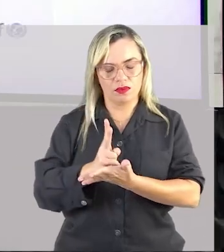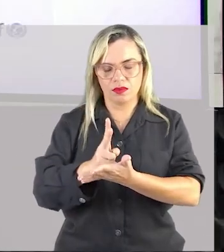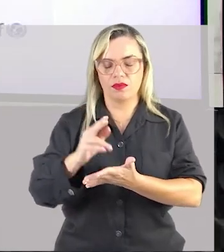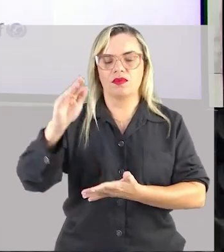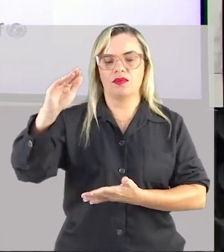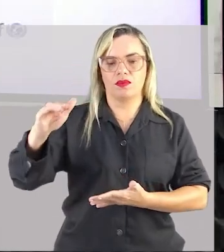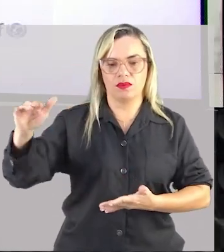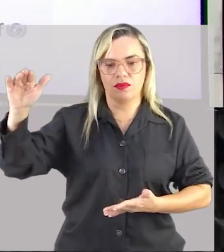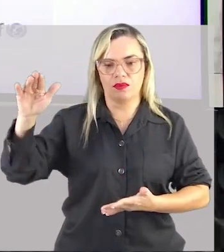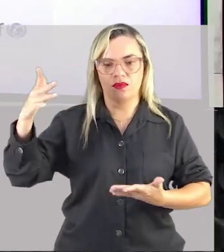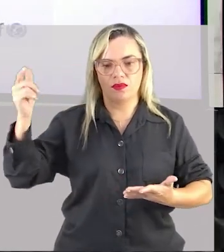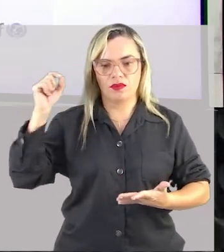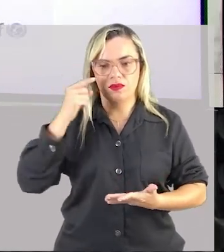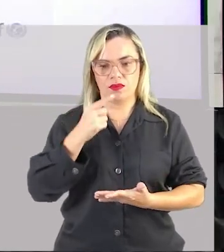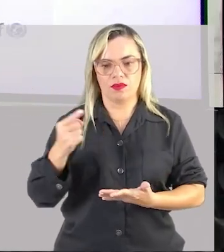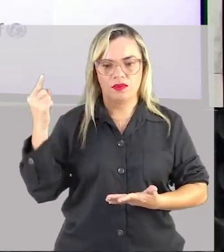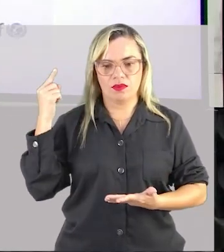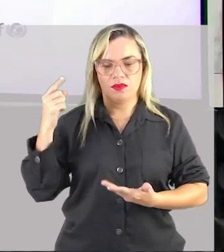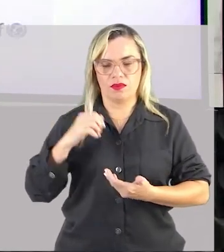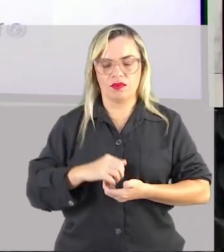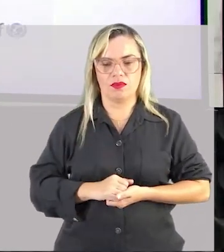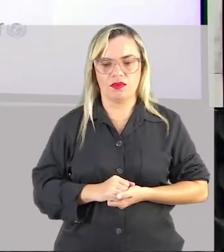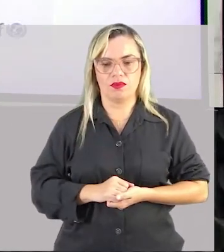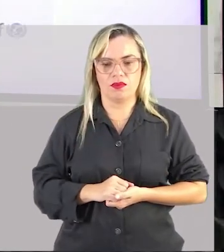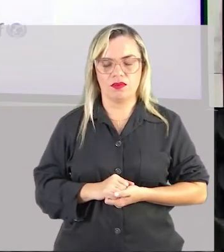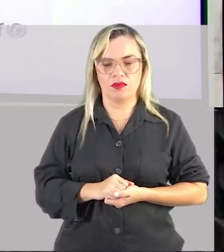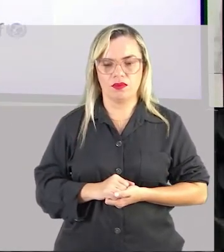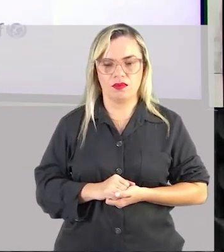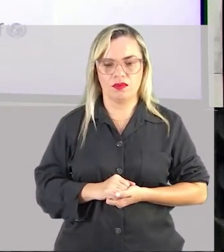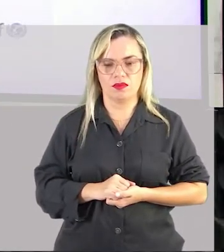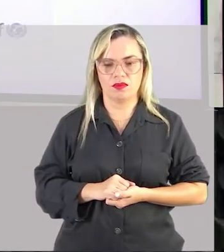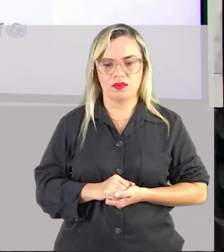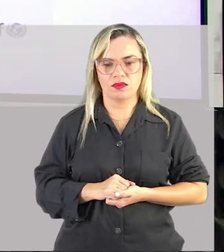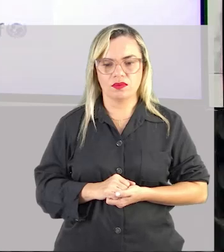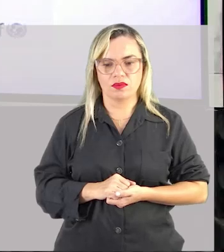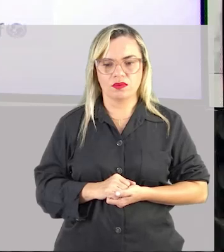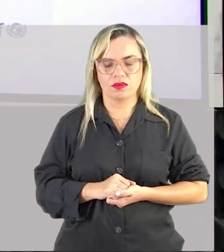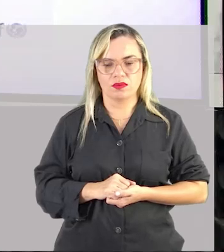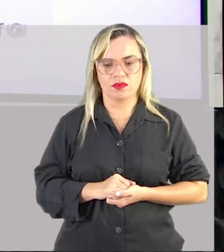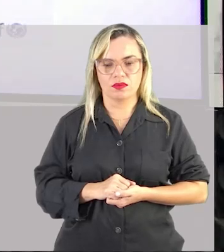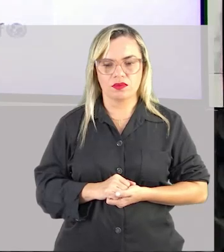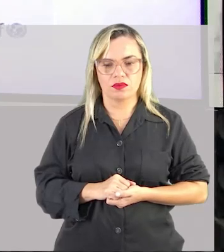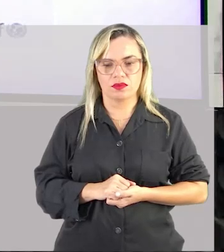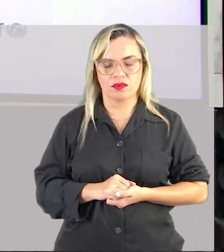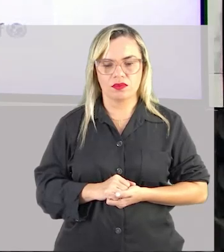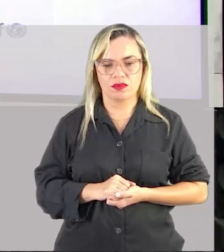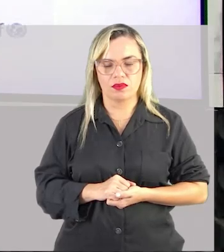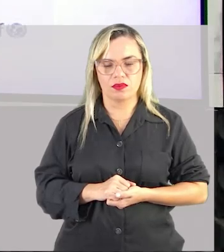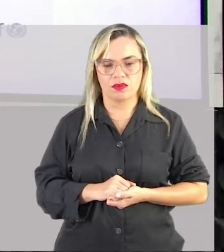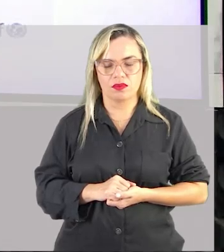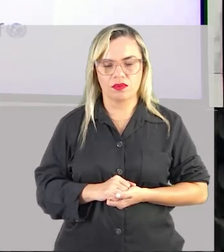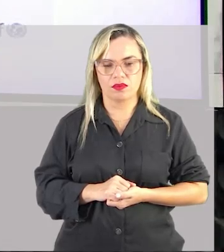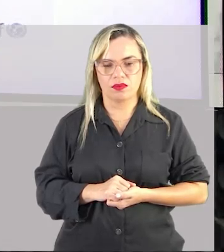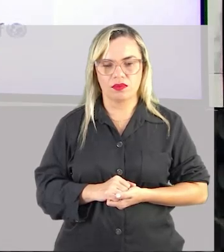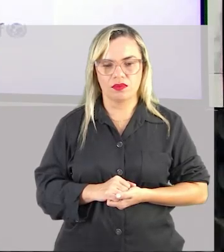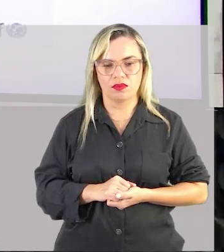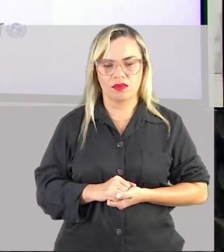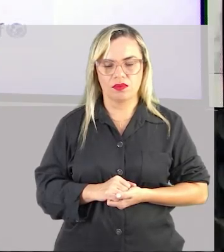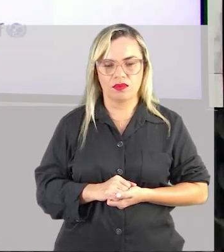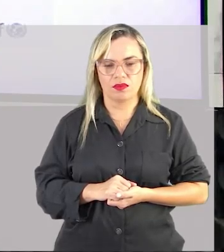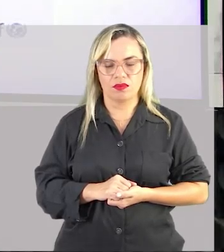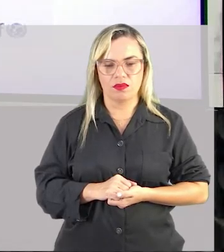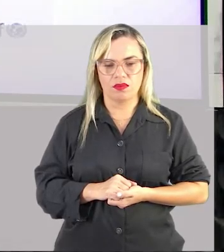criança. Terminemos com a explotação sexual de niños e niñas e adolescentes. Denuncia-los. Aí tem um número de